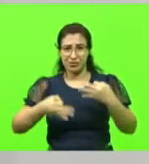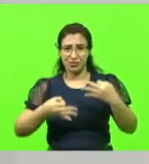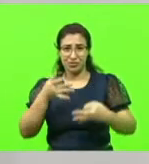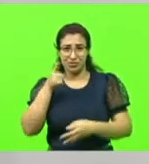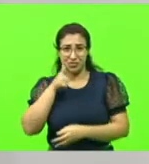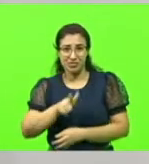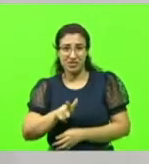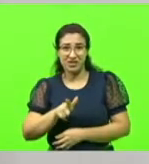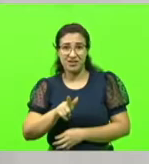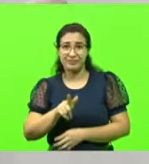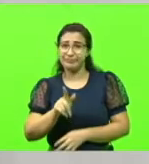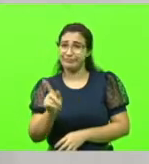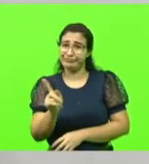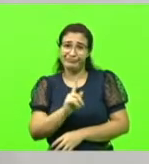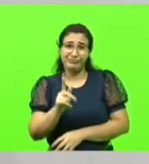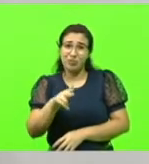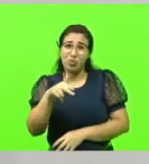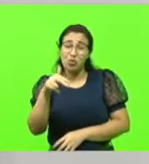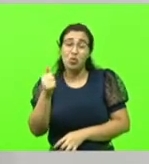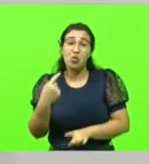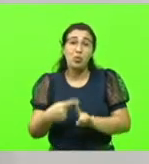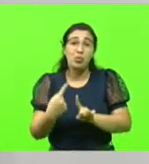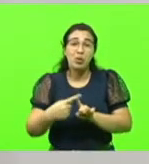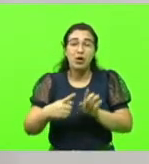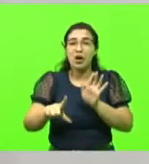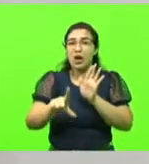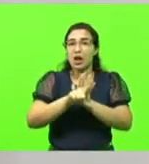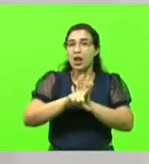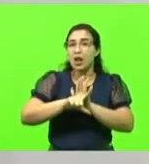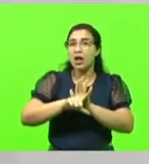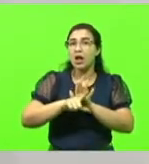Porque na lei do crime,